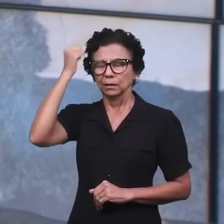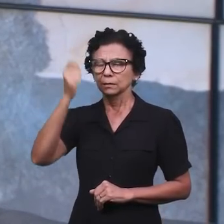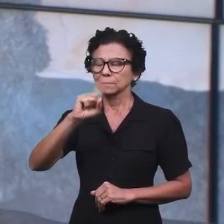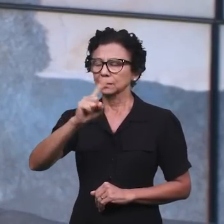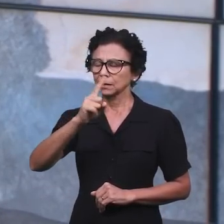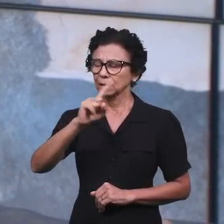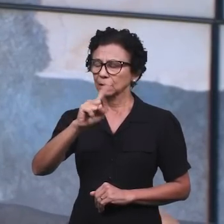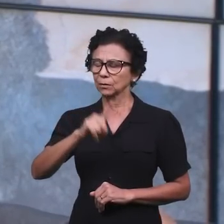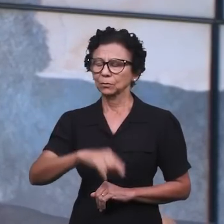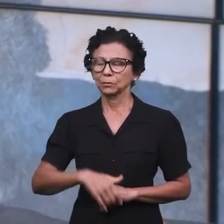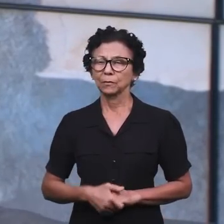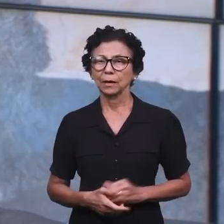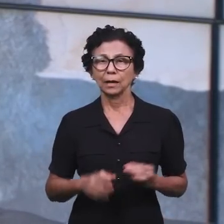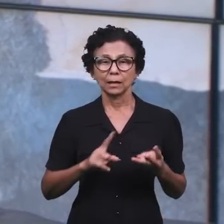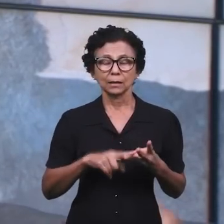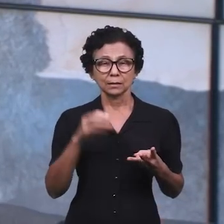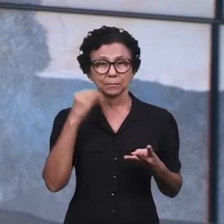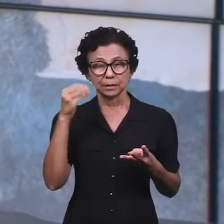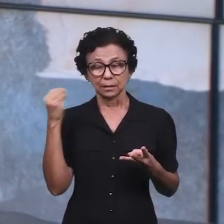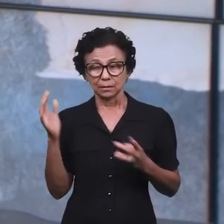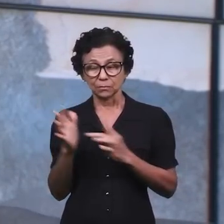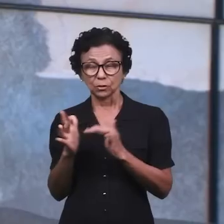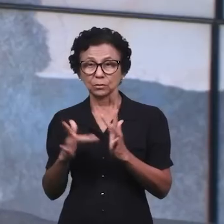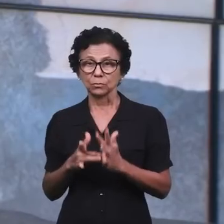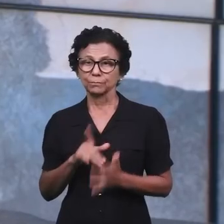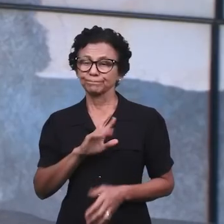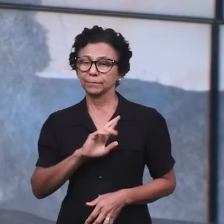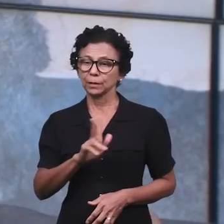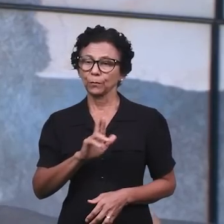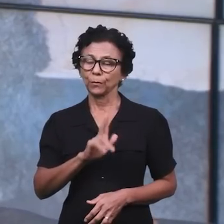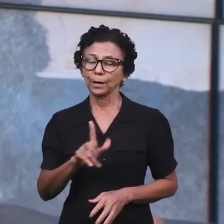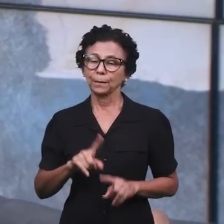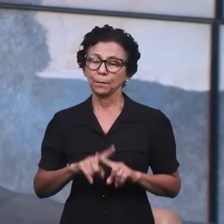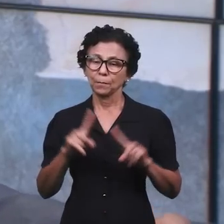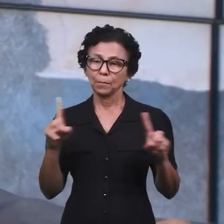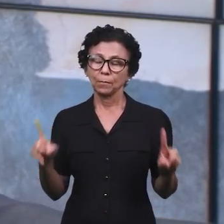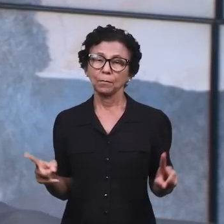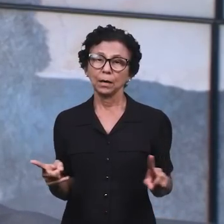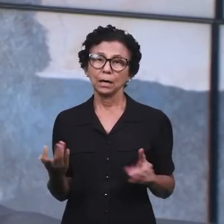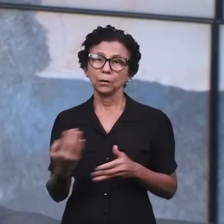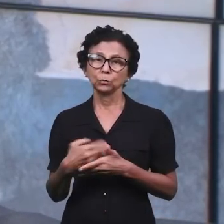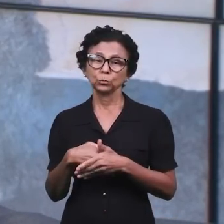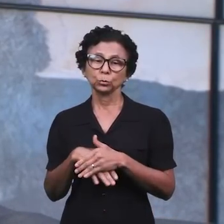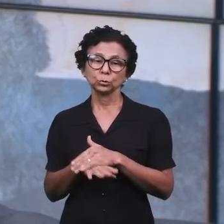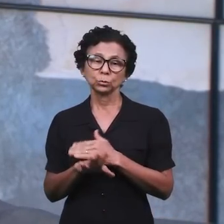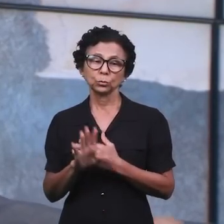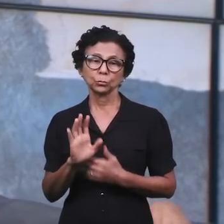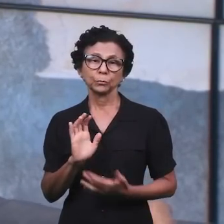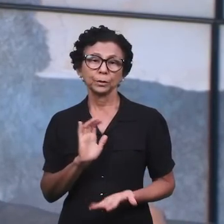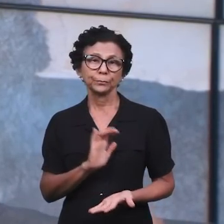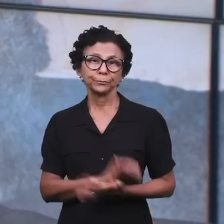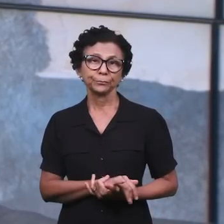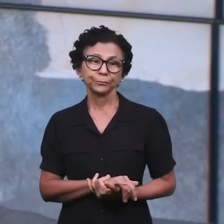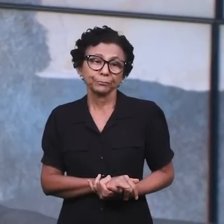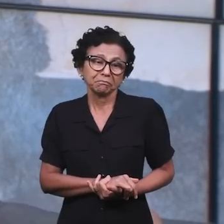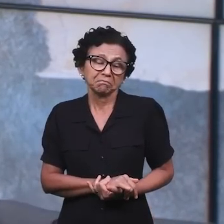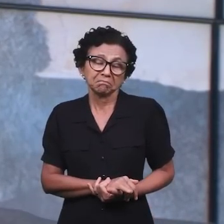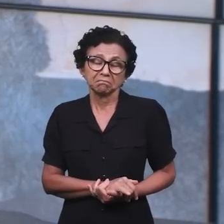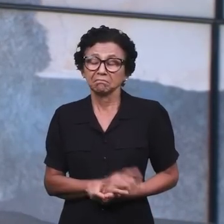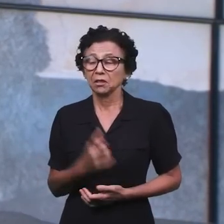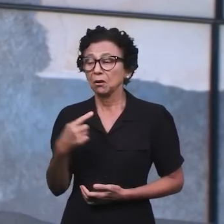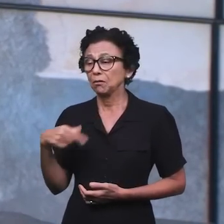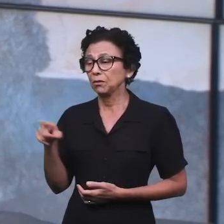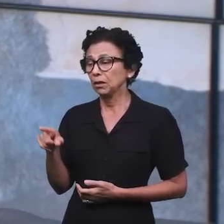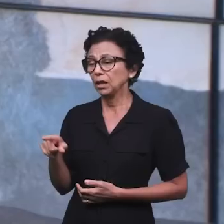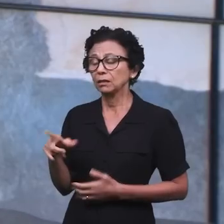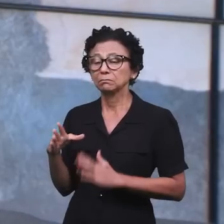uma experiência com Jesus, mas por uma questão de conveniência. Conveniência